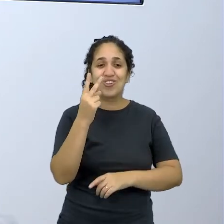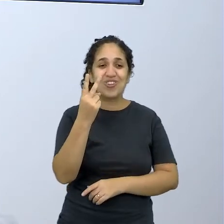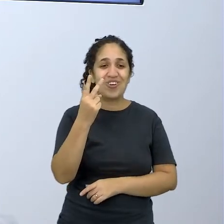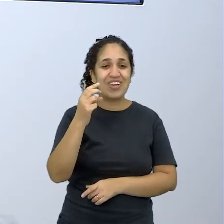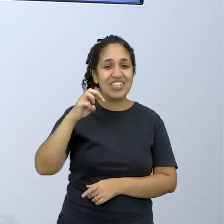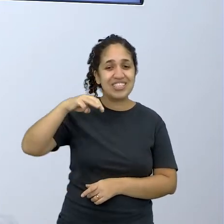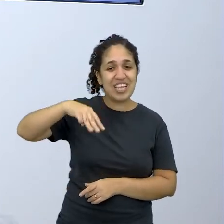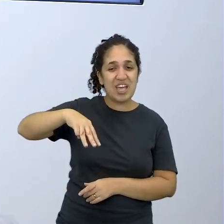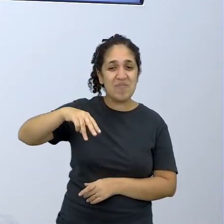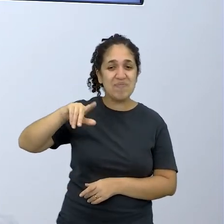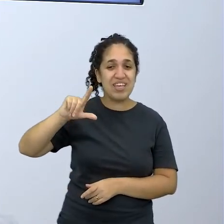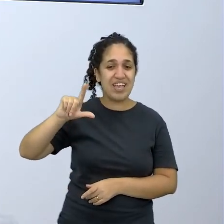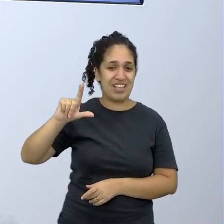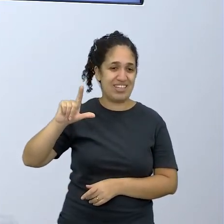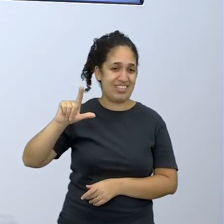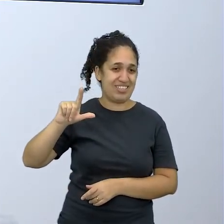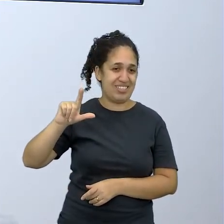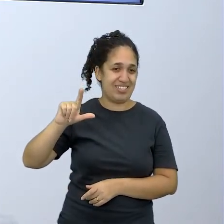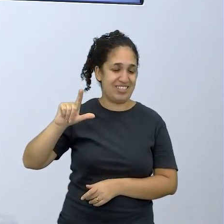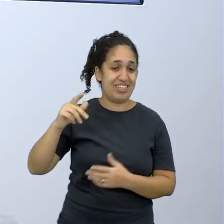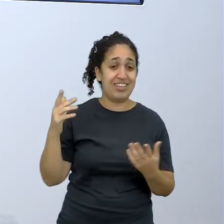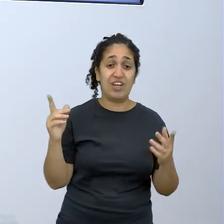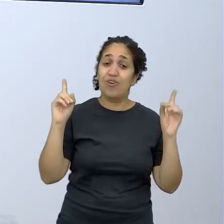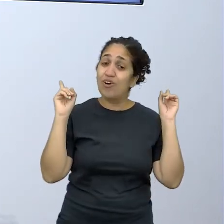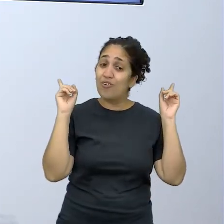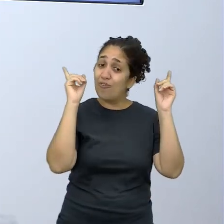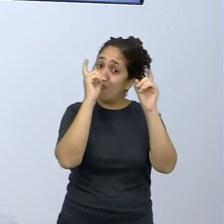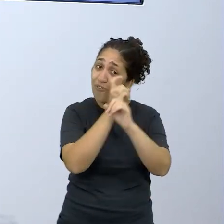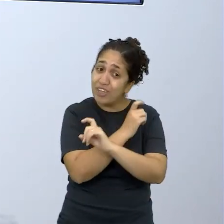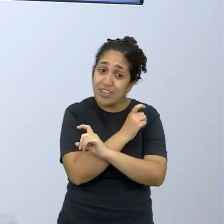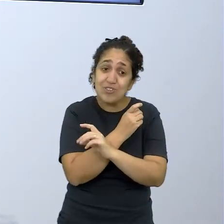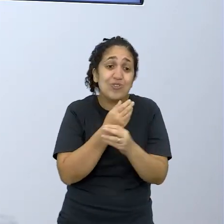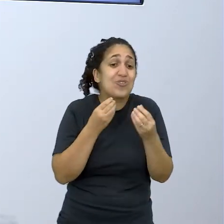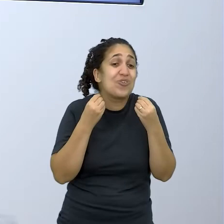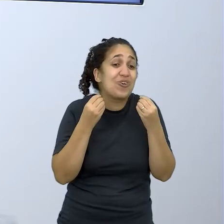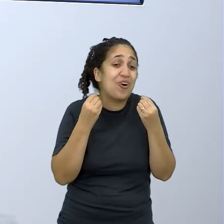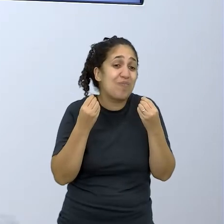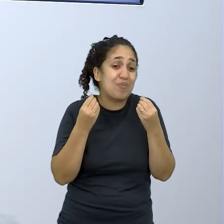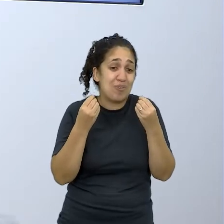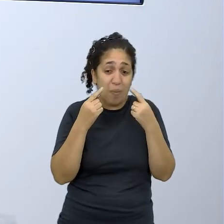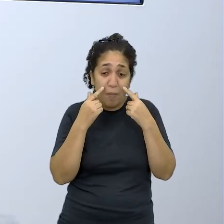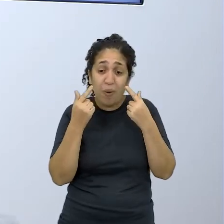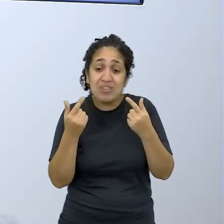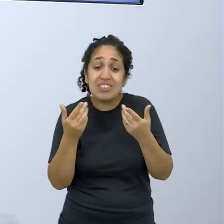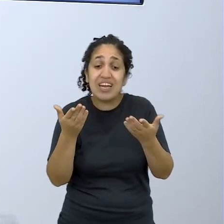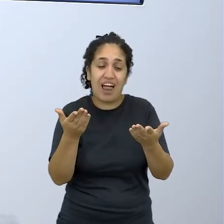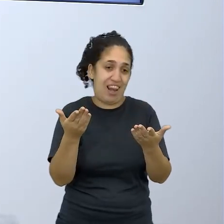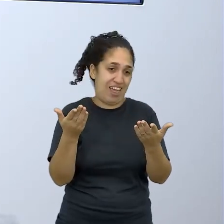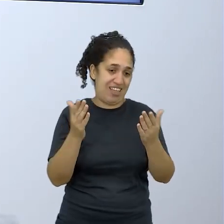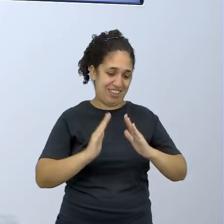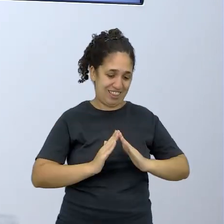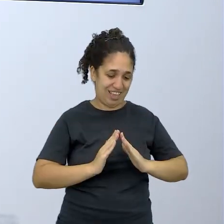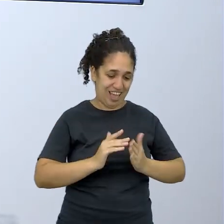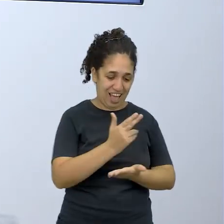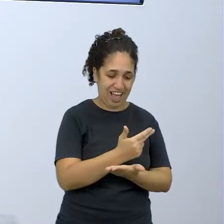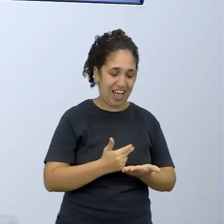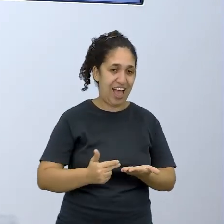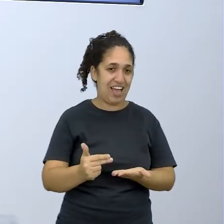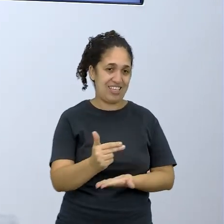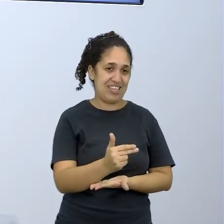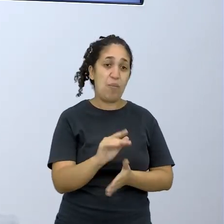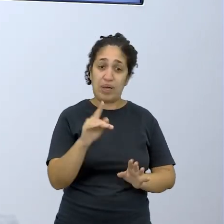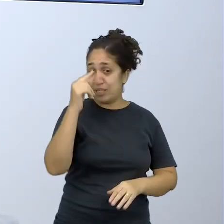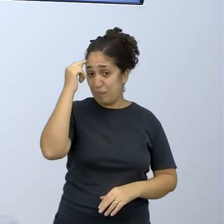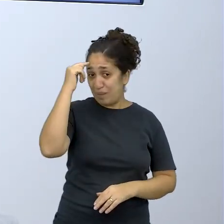ml. Aí fica muito difícil fazer isso numa reprodução lá na minha casinha, mas é uma consideração que eu deveria